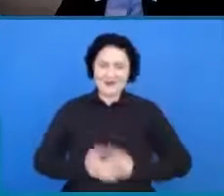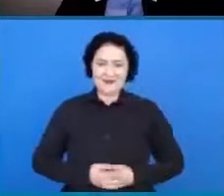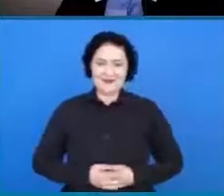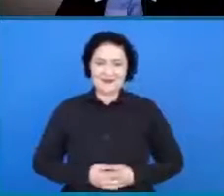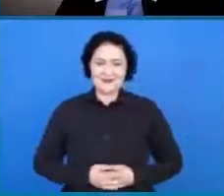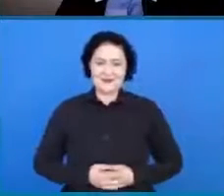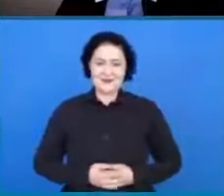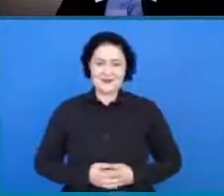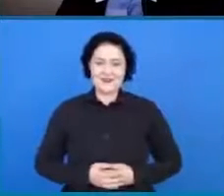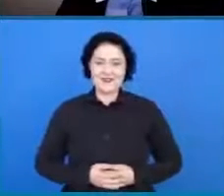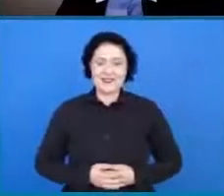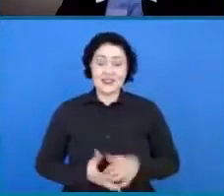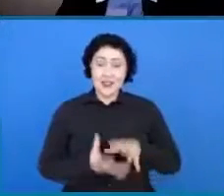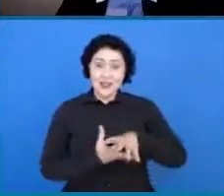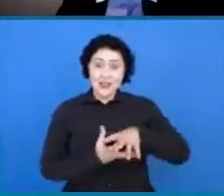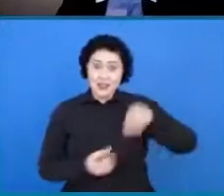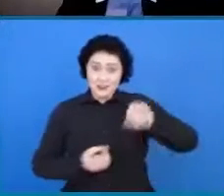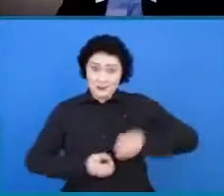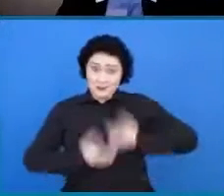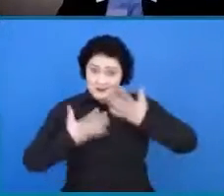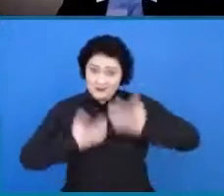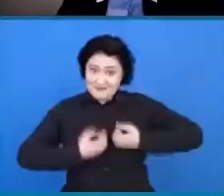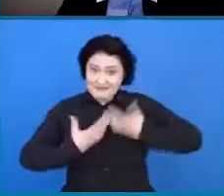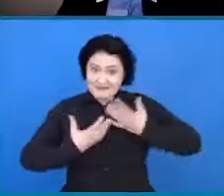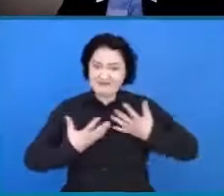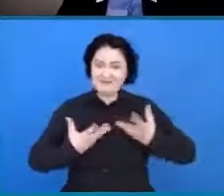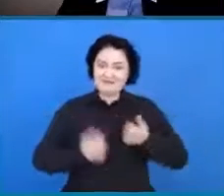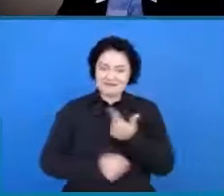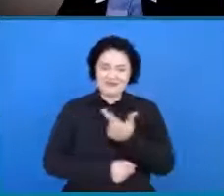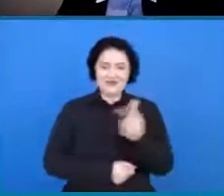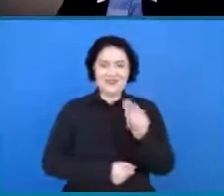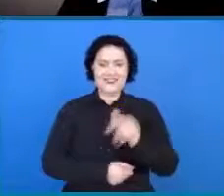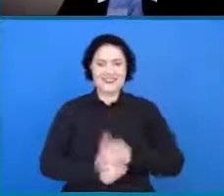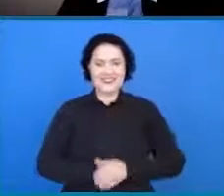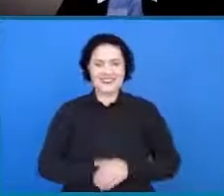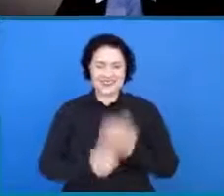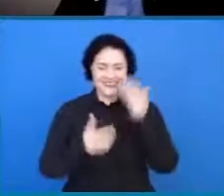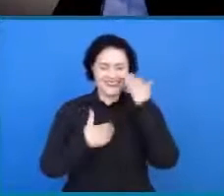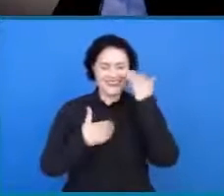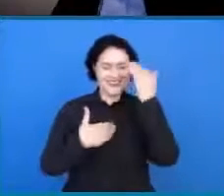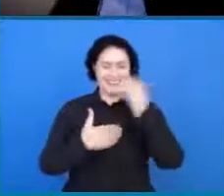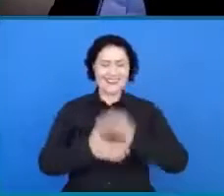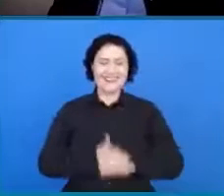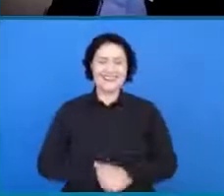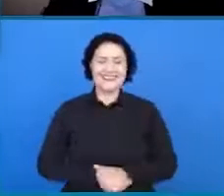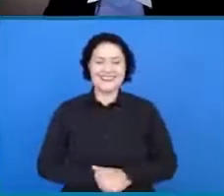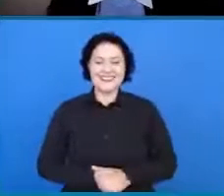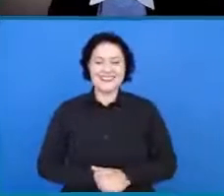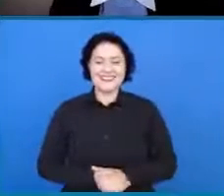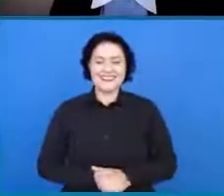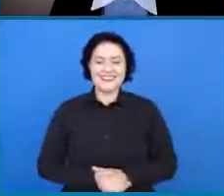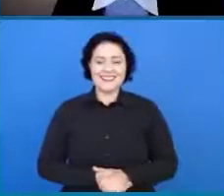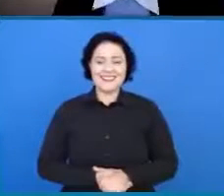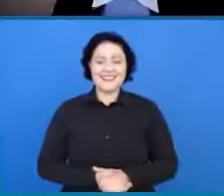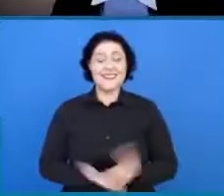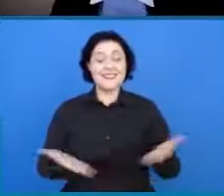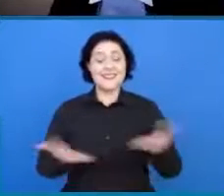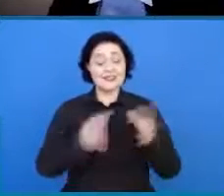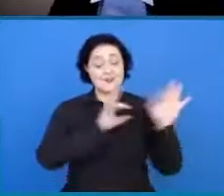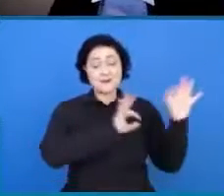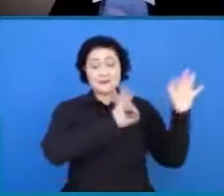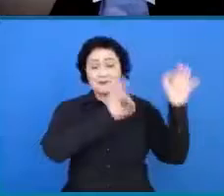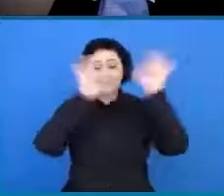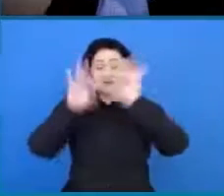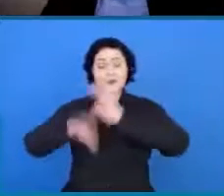sua alma de poeta extravasando se aí novamente Obrigada vamos então assistir